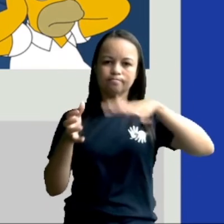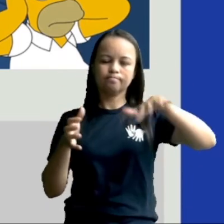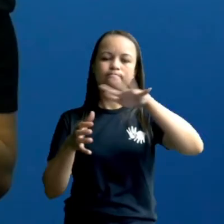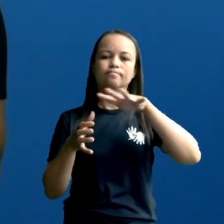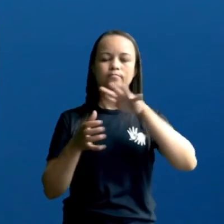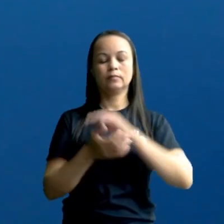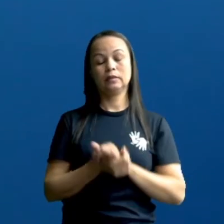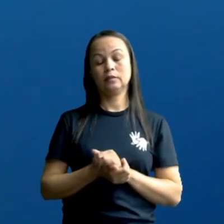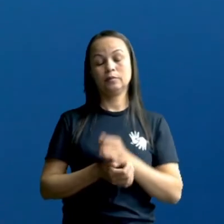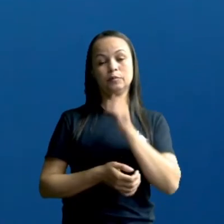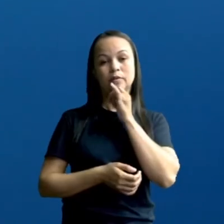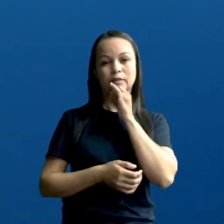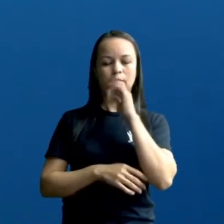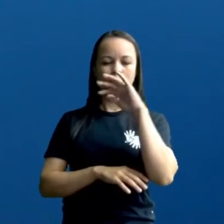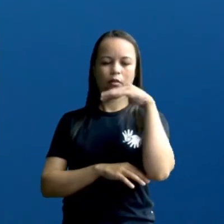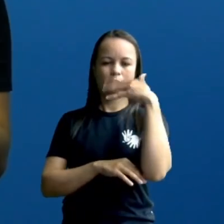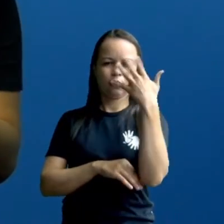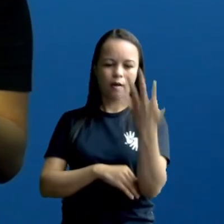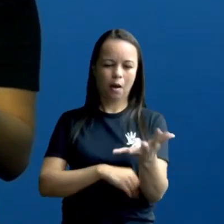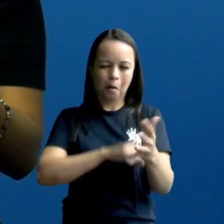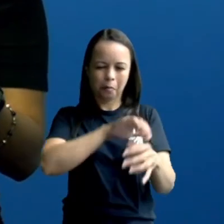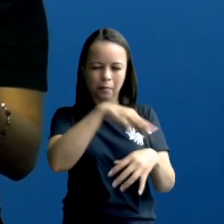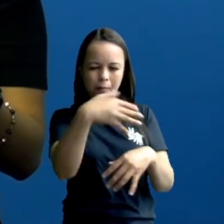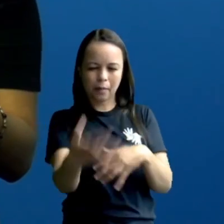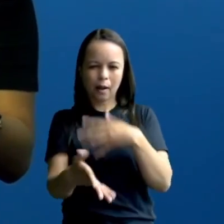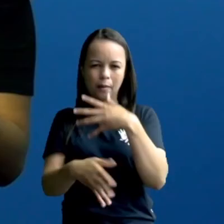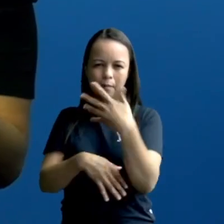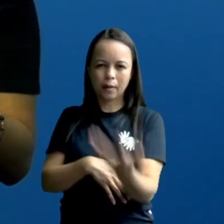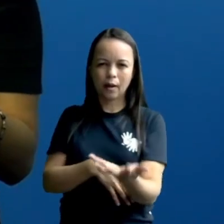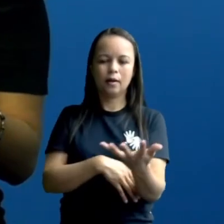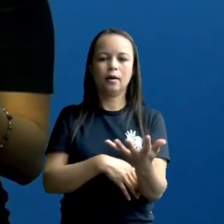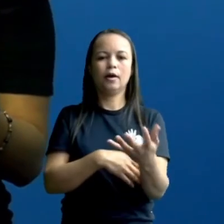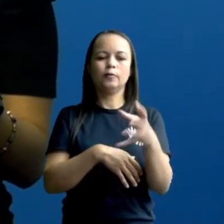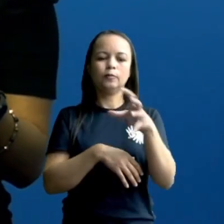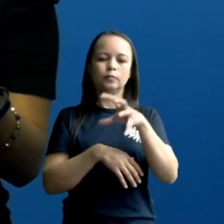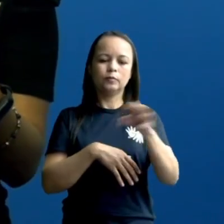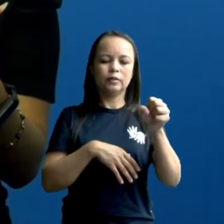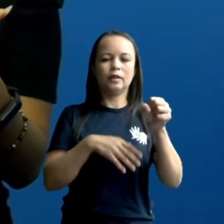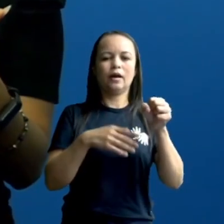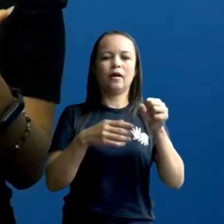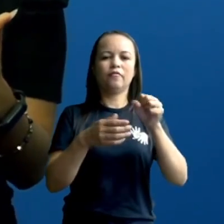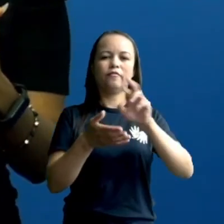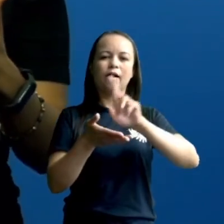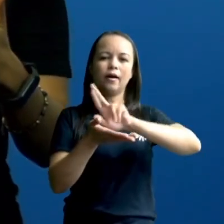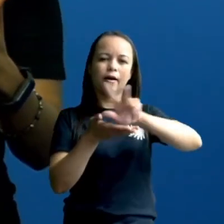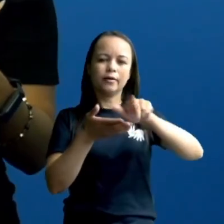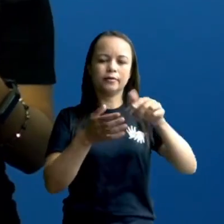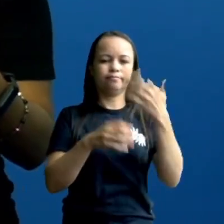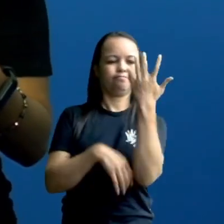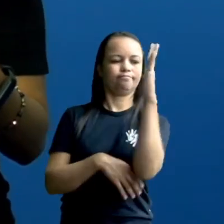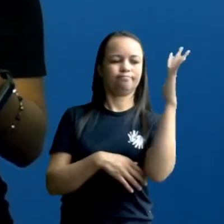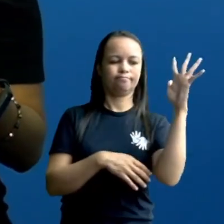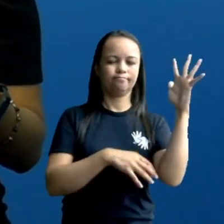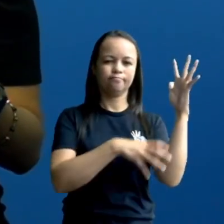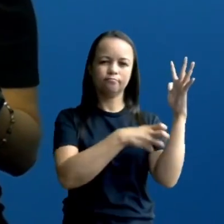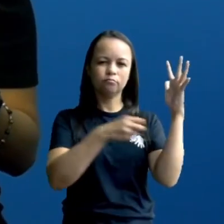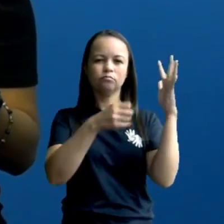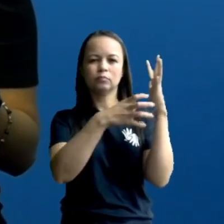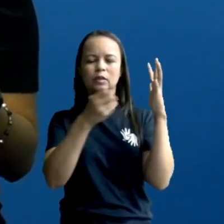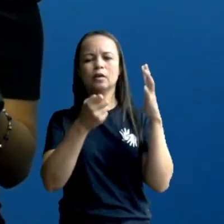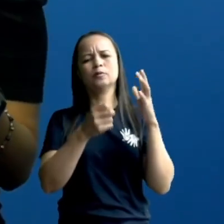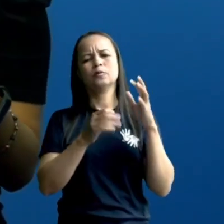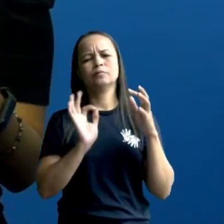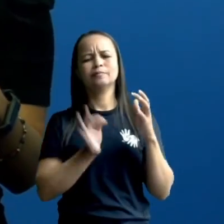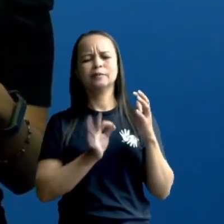exemplo, se eu desmato muito, se eu começo a desmatar, ou tirar muita árvore daquele local, com